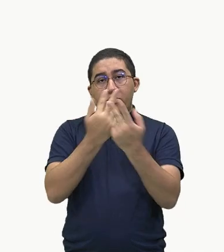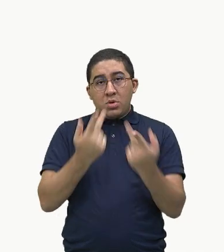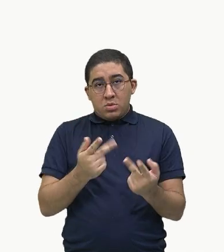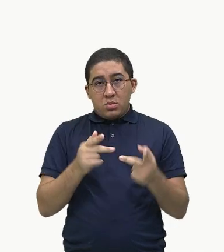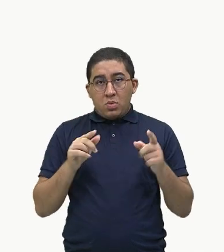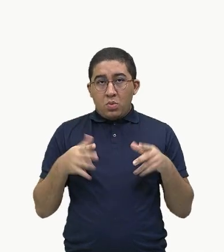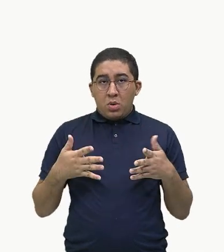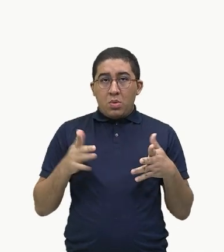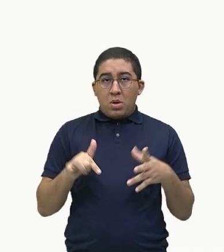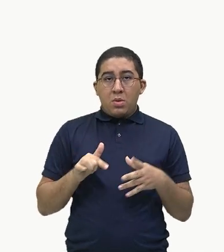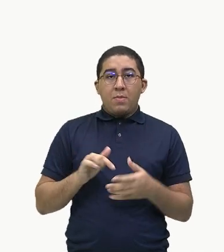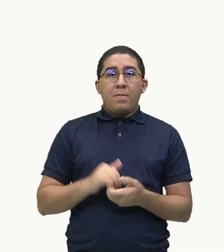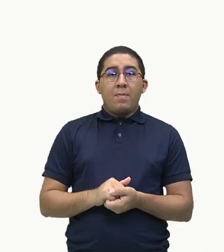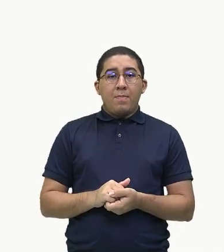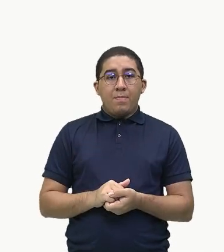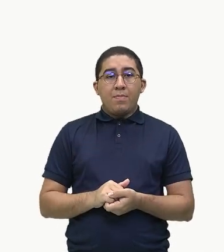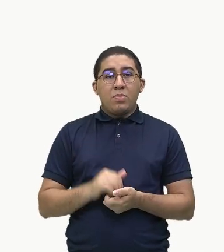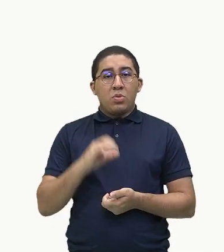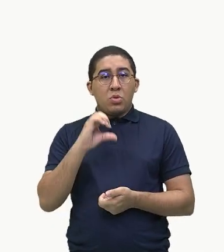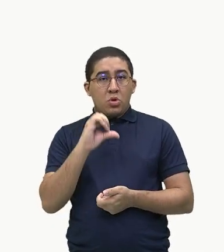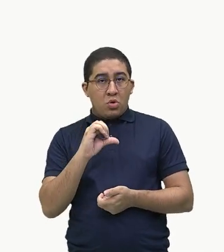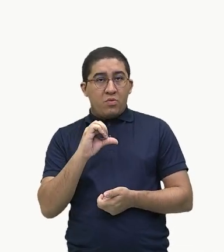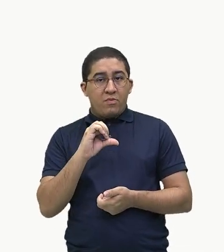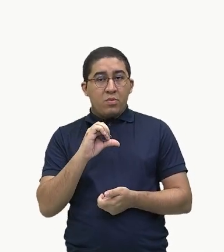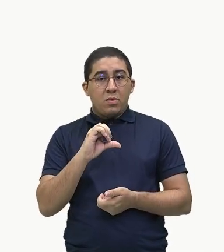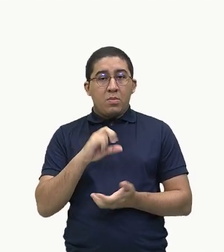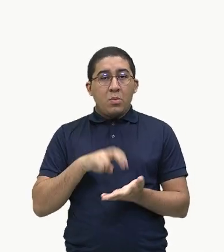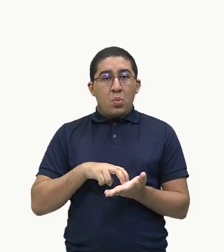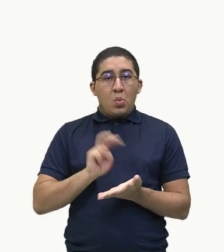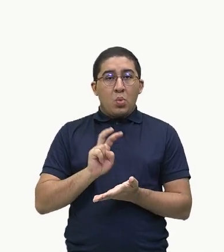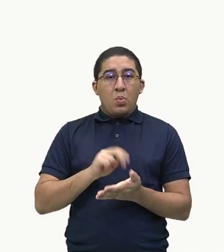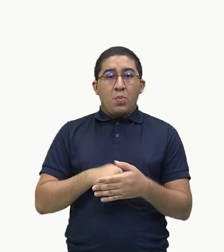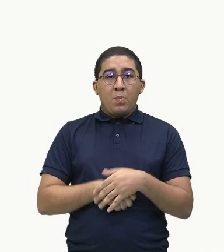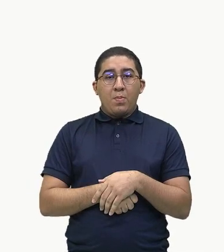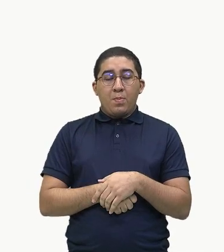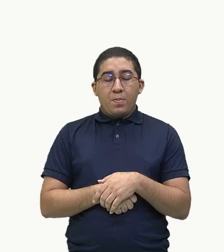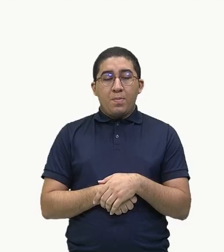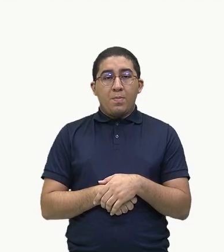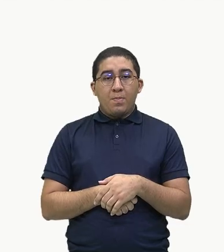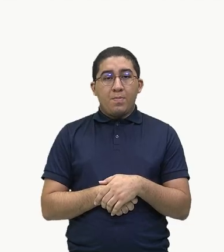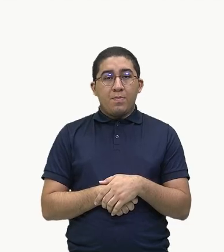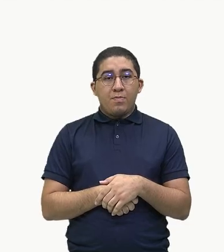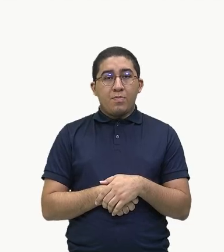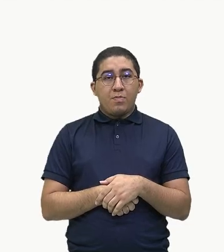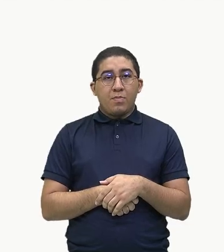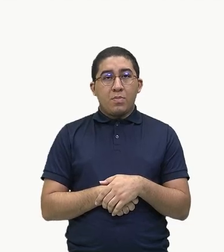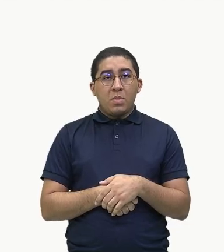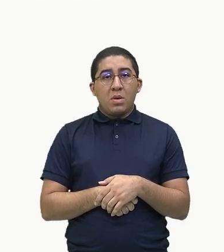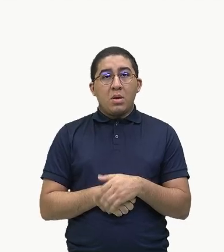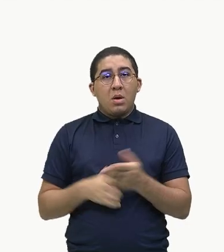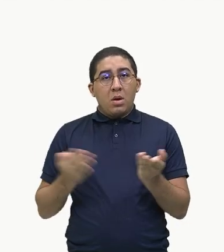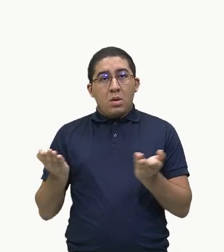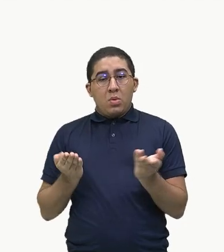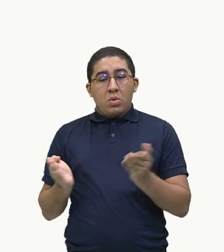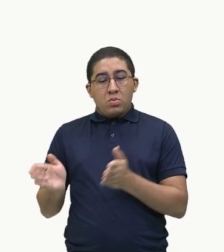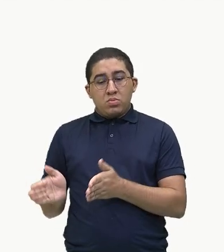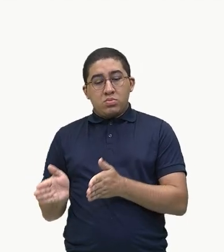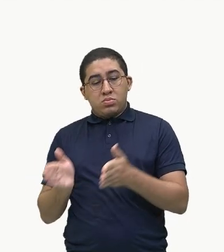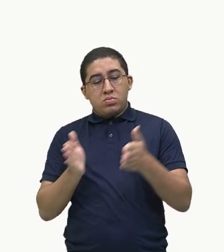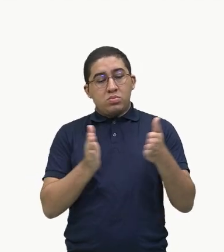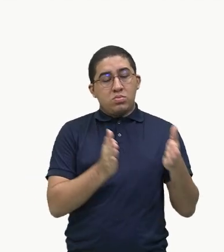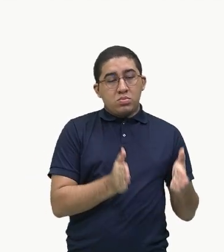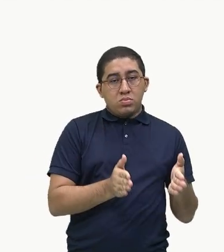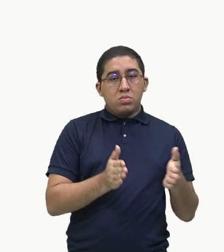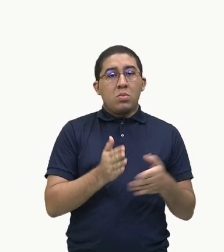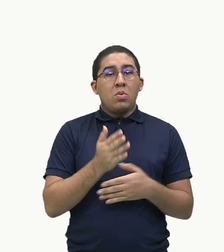serão 9 horas. O fuso -4, ele abrange